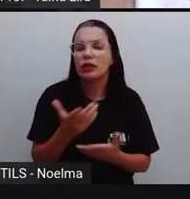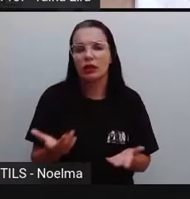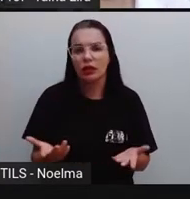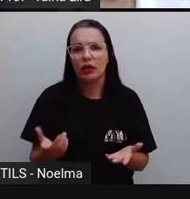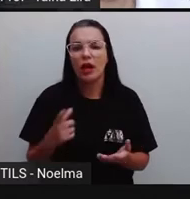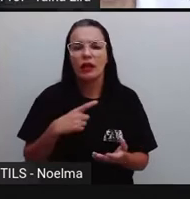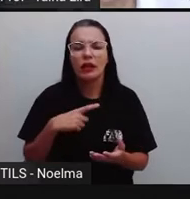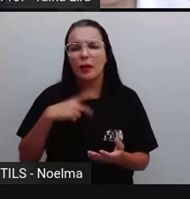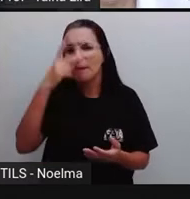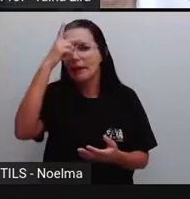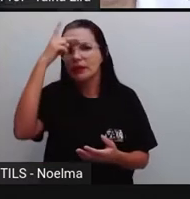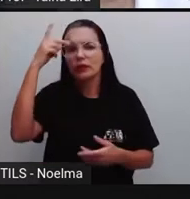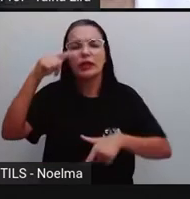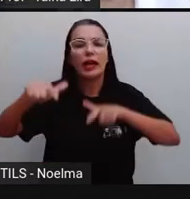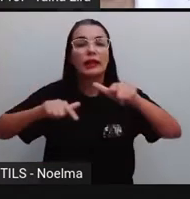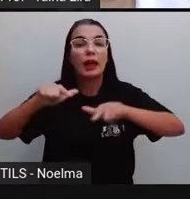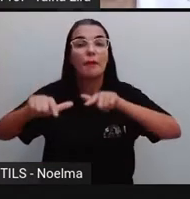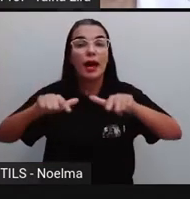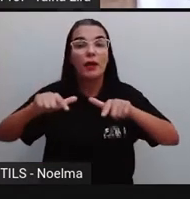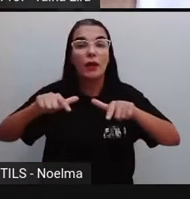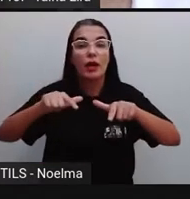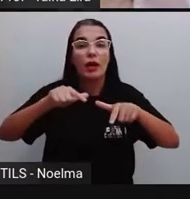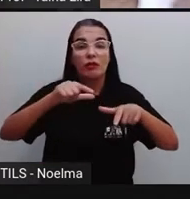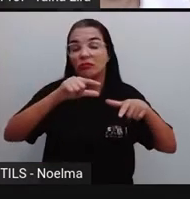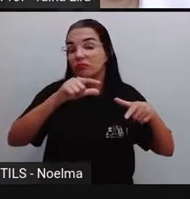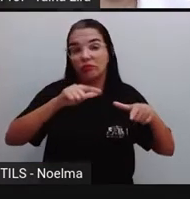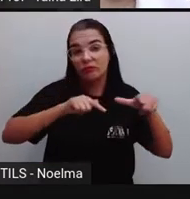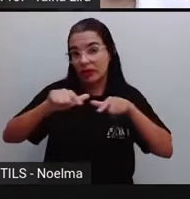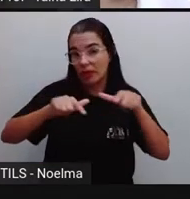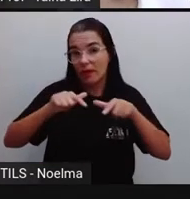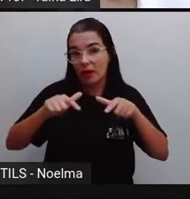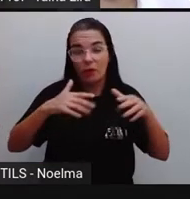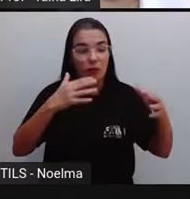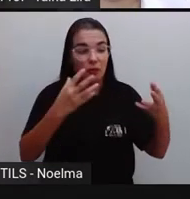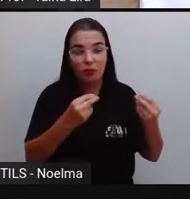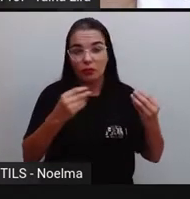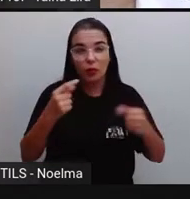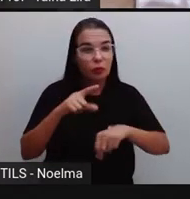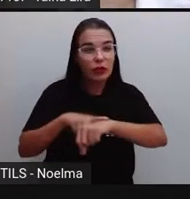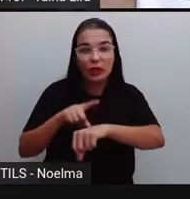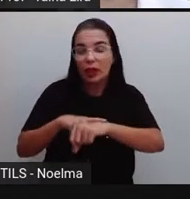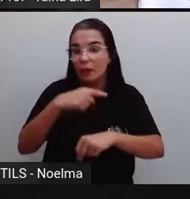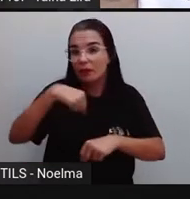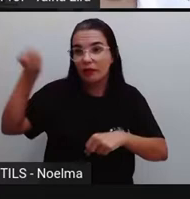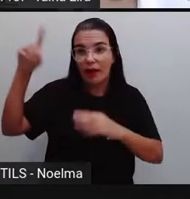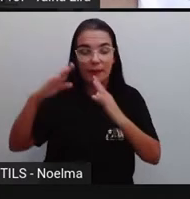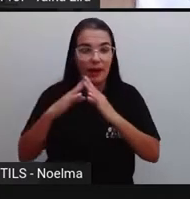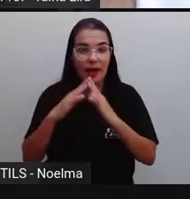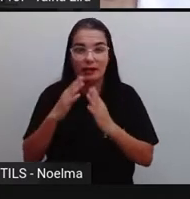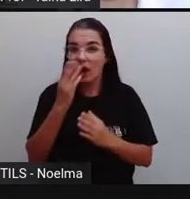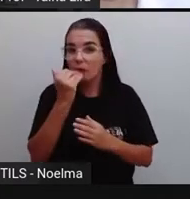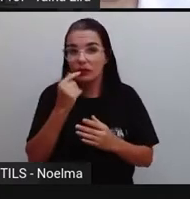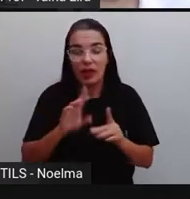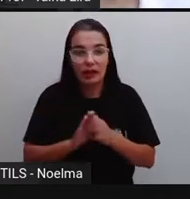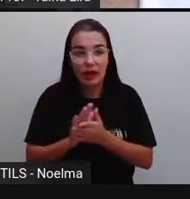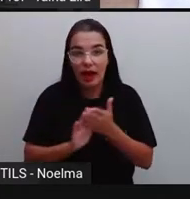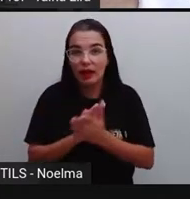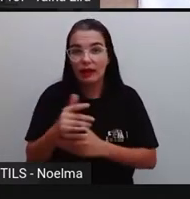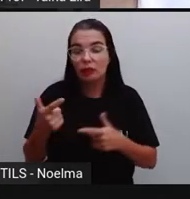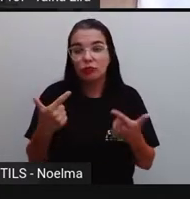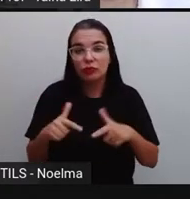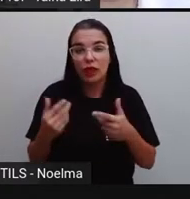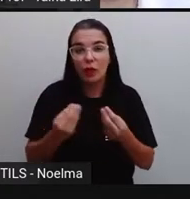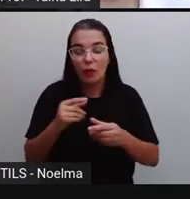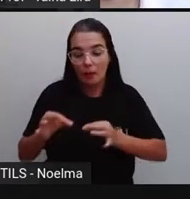que trabalham fora de casa, que não tem tempo de ir em casa almoçar, que não tem tempo de preparar almoço e precisam,